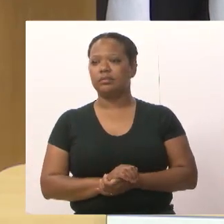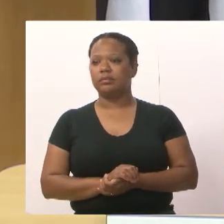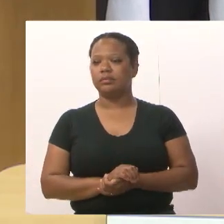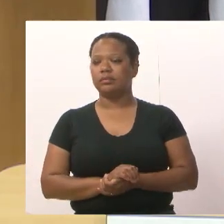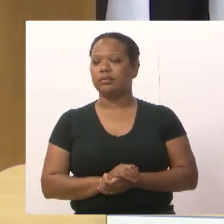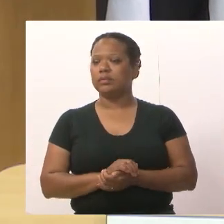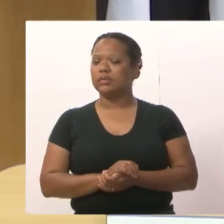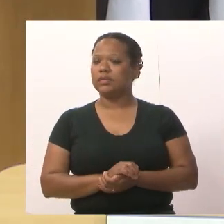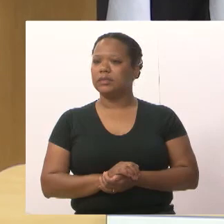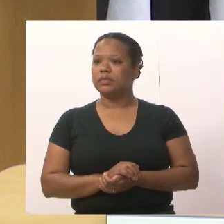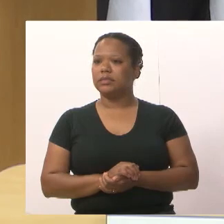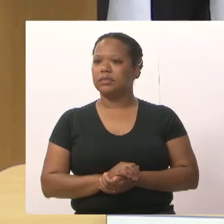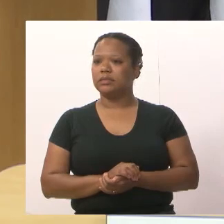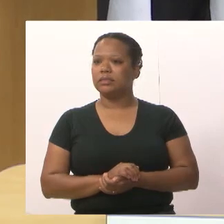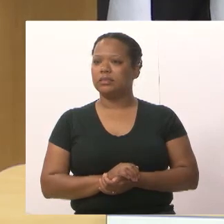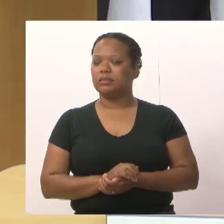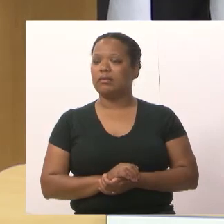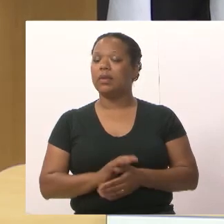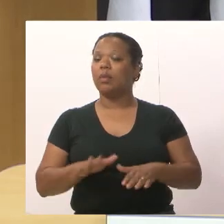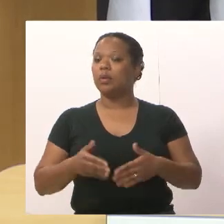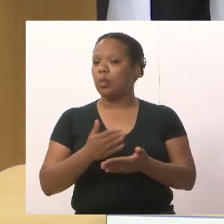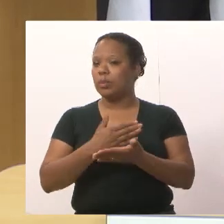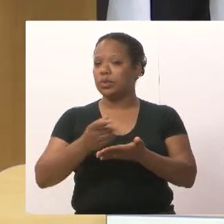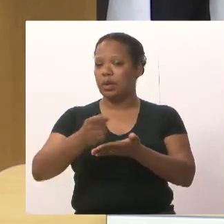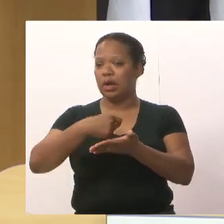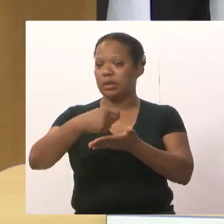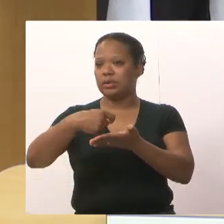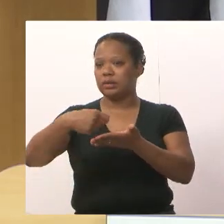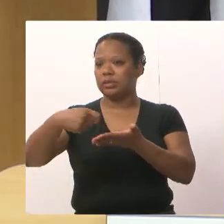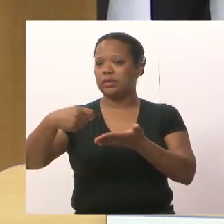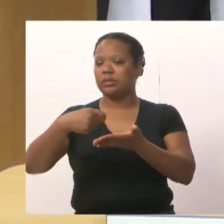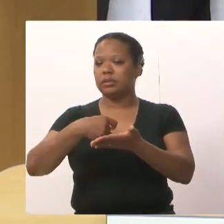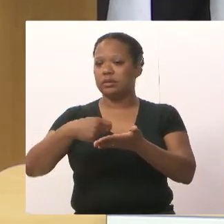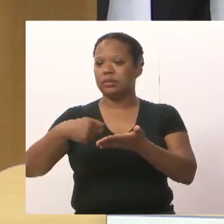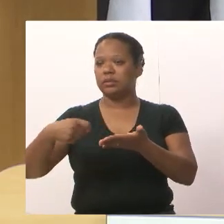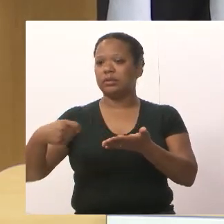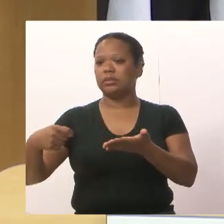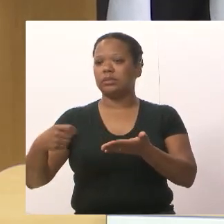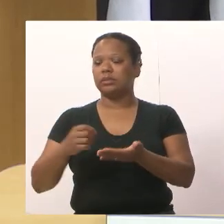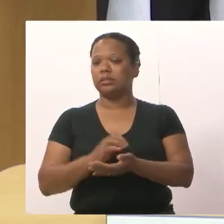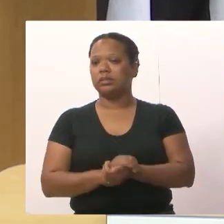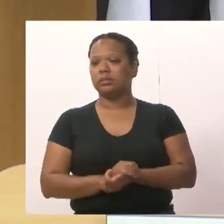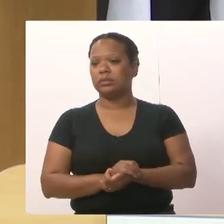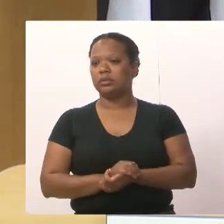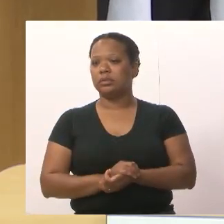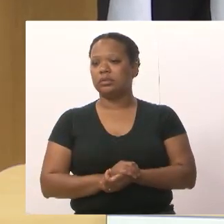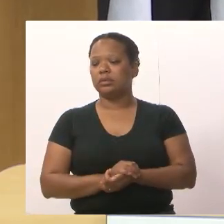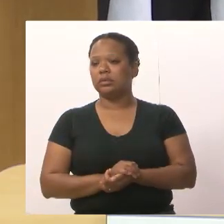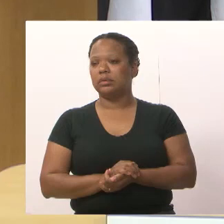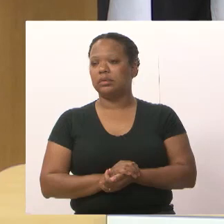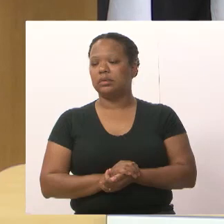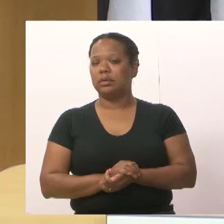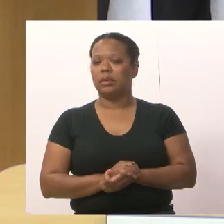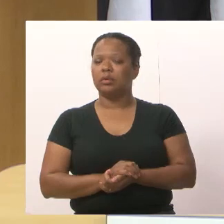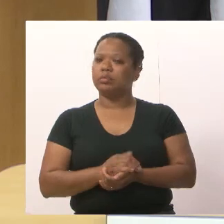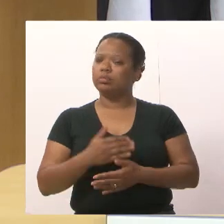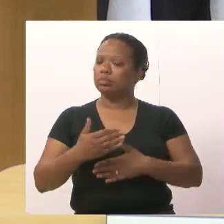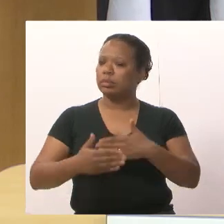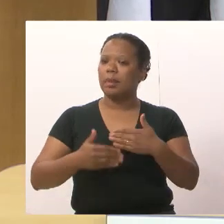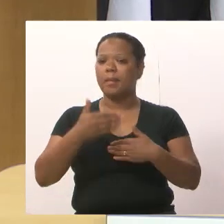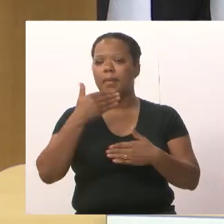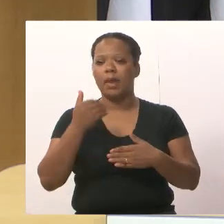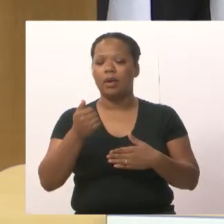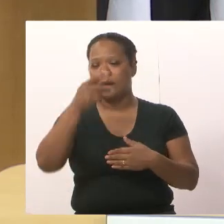Quando a sociedade ela desenvolveu a escrita e a agricultura, já teve uma condição um pouco melhor para a pessoa